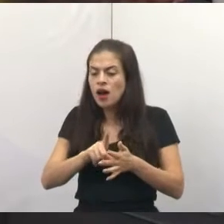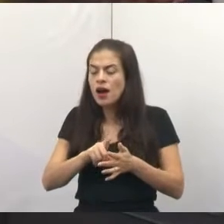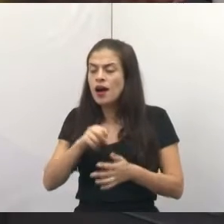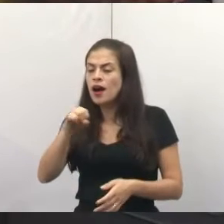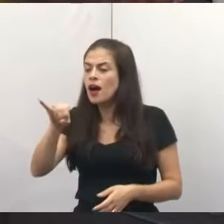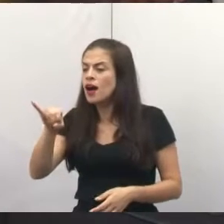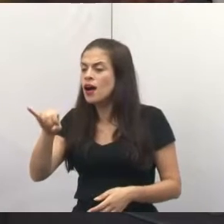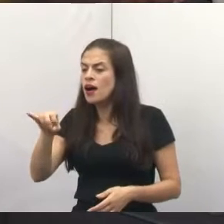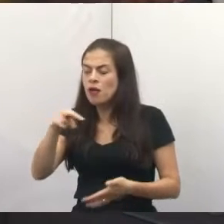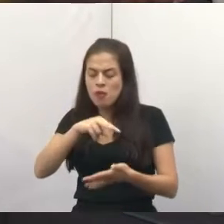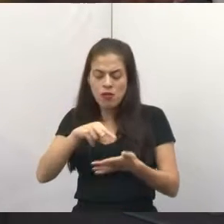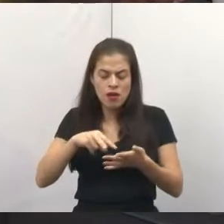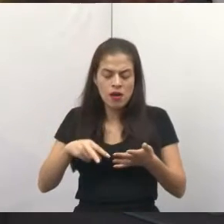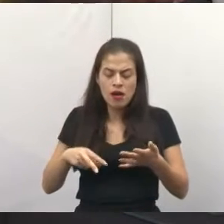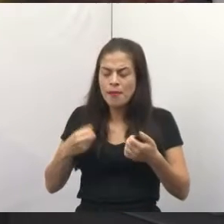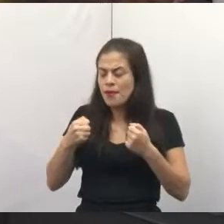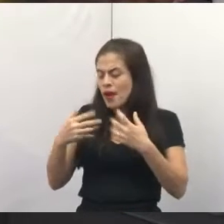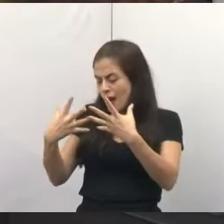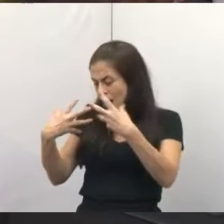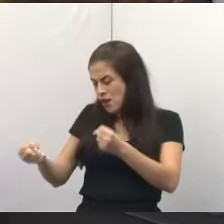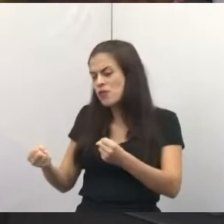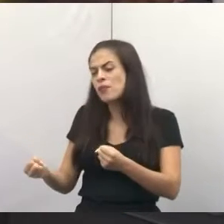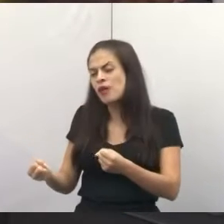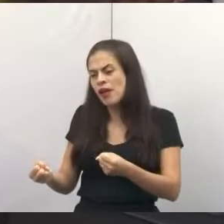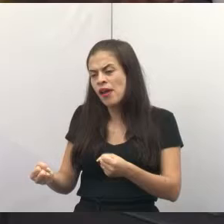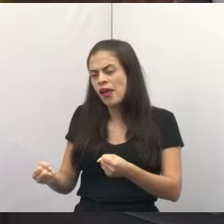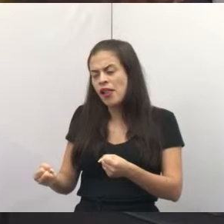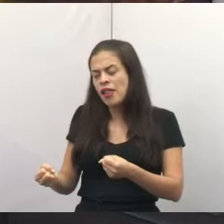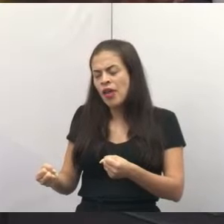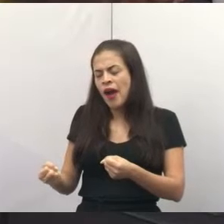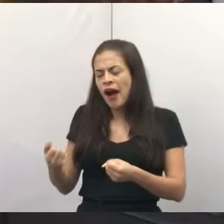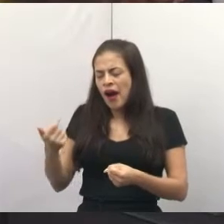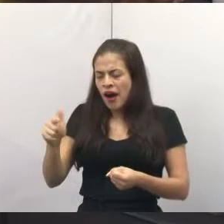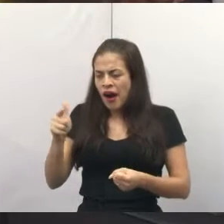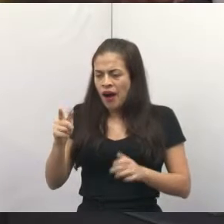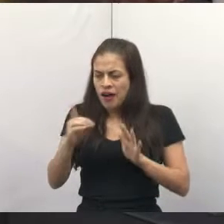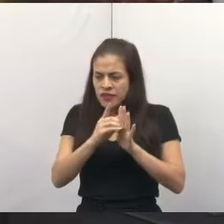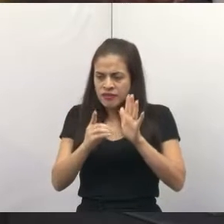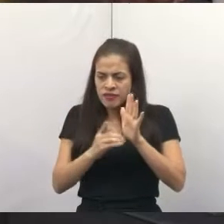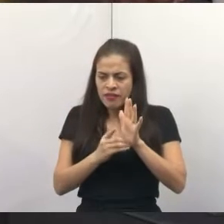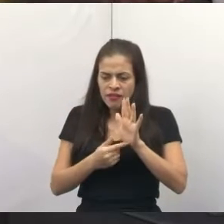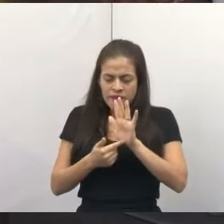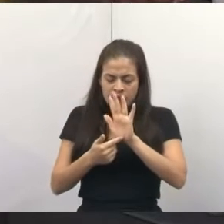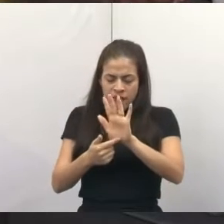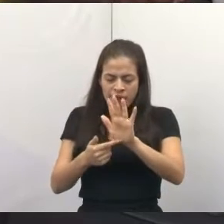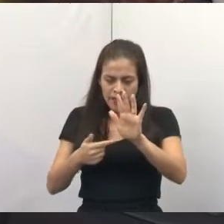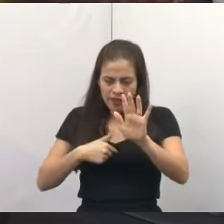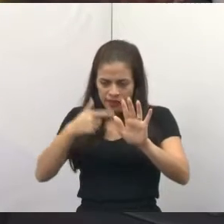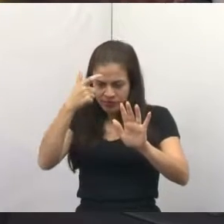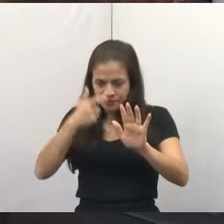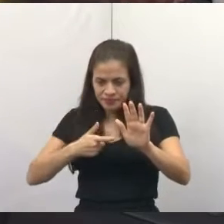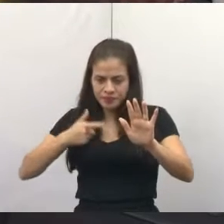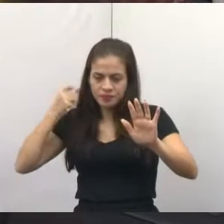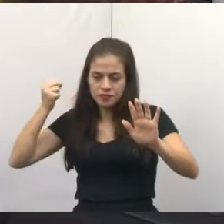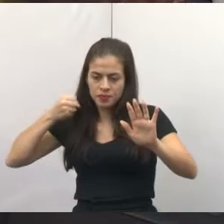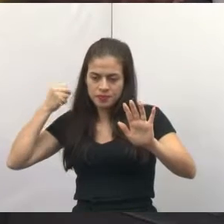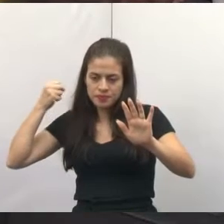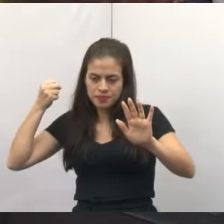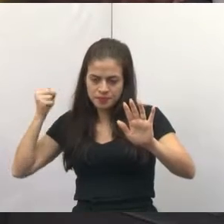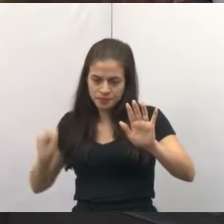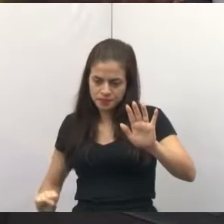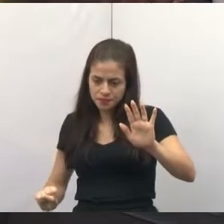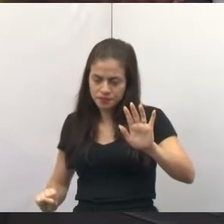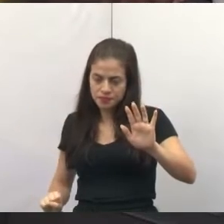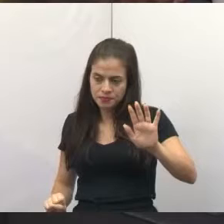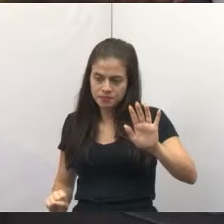eu tenho que assumir que eu não li. E eu não me sinto no direito de vir colocar aqui, eu, Sônia, não me sinto no direito de vir colocar aqui uma emenda